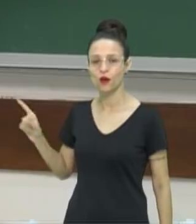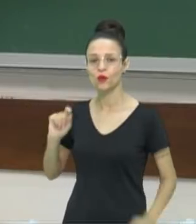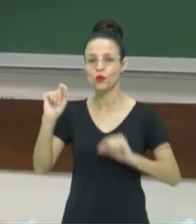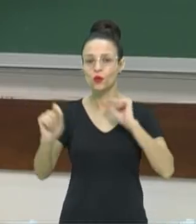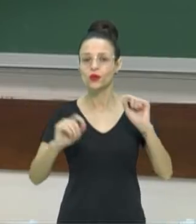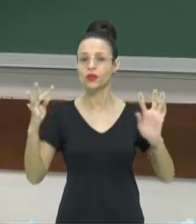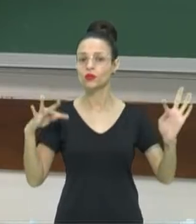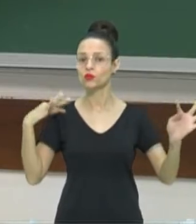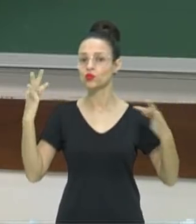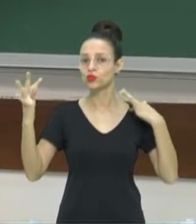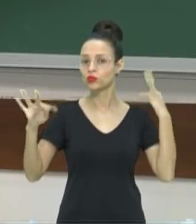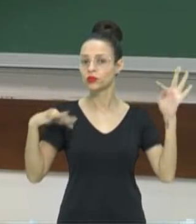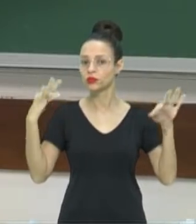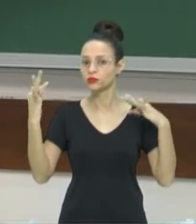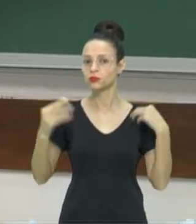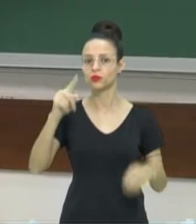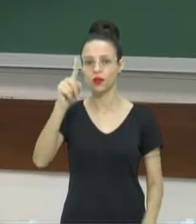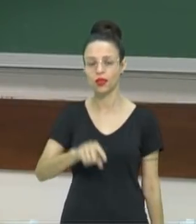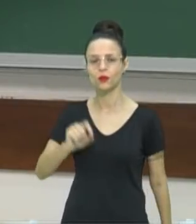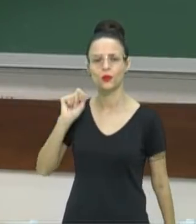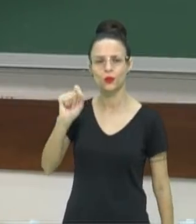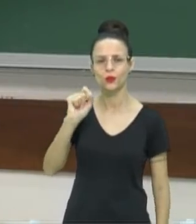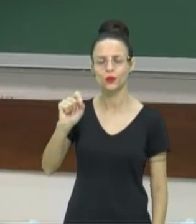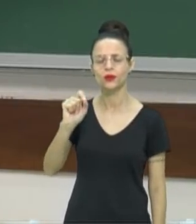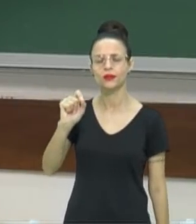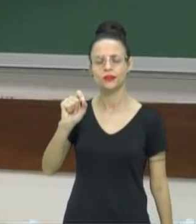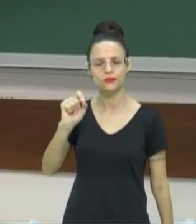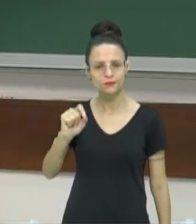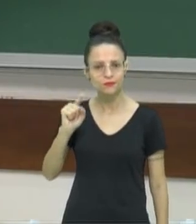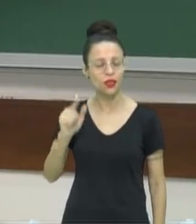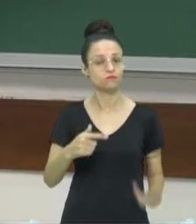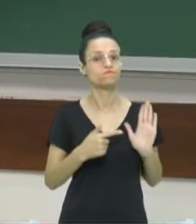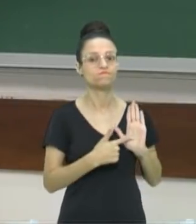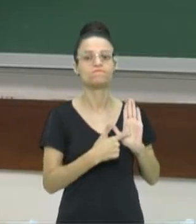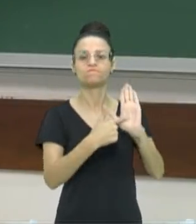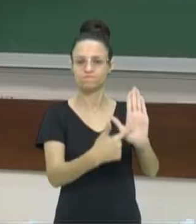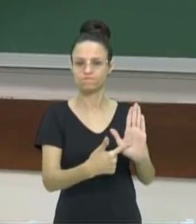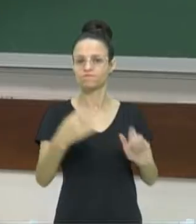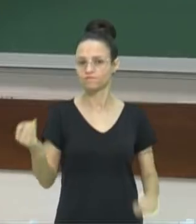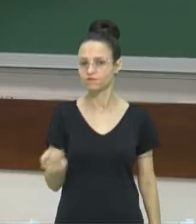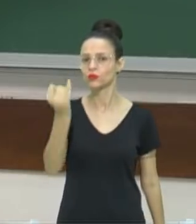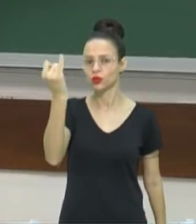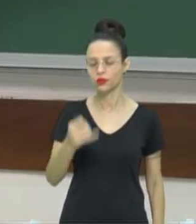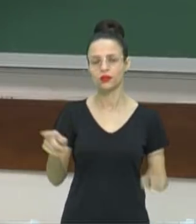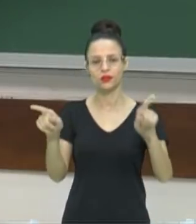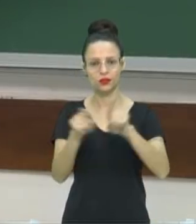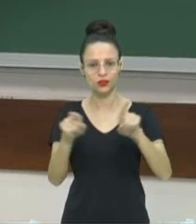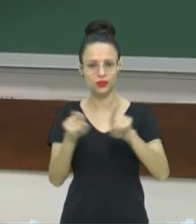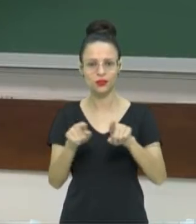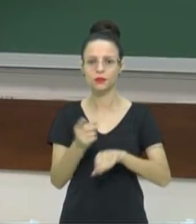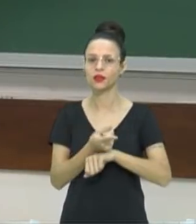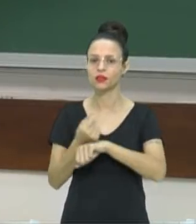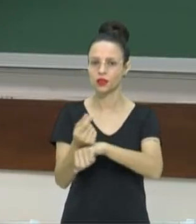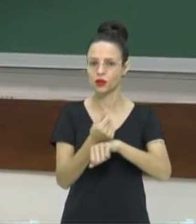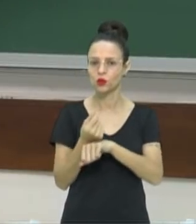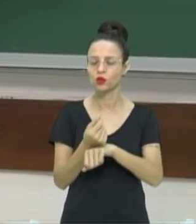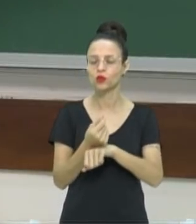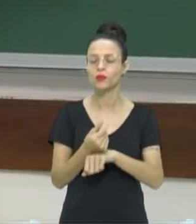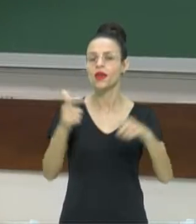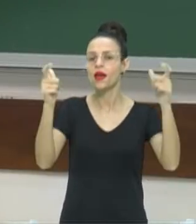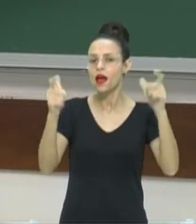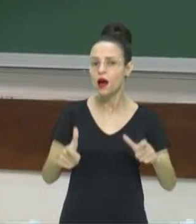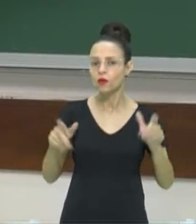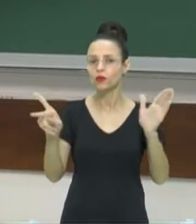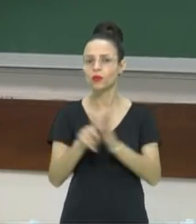de turismo. É um elemento que se destaca, que é importante também na economia, né? Os